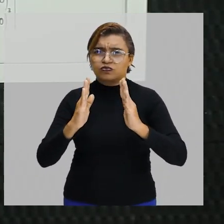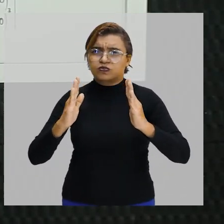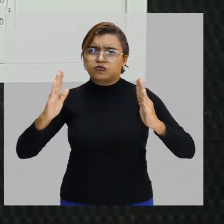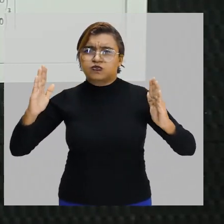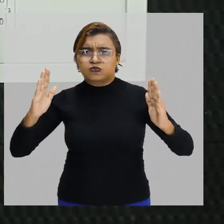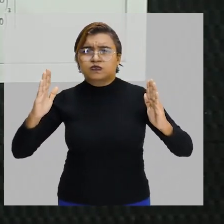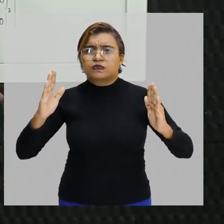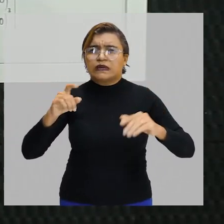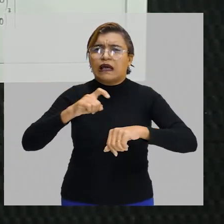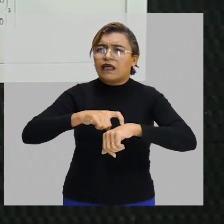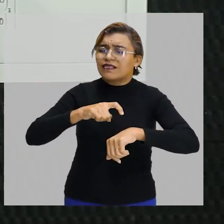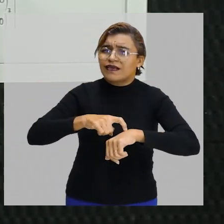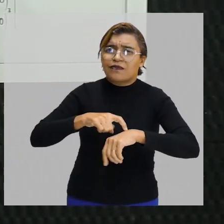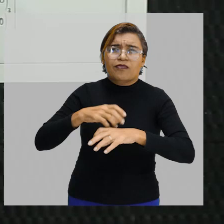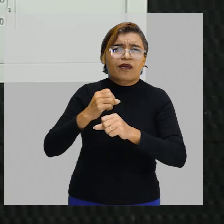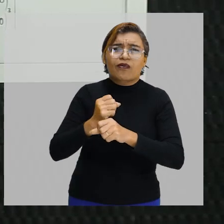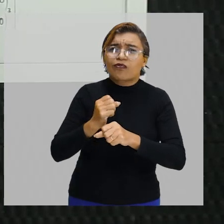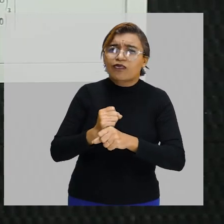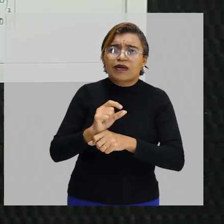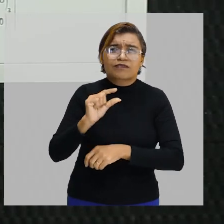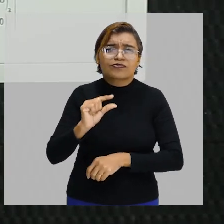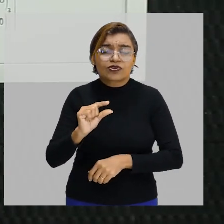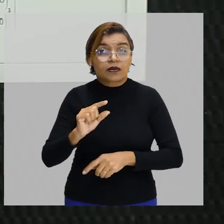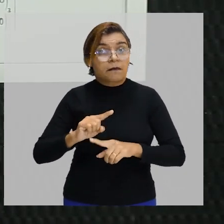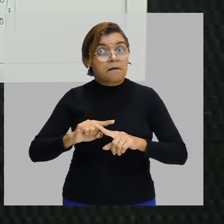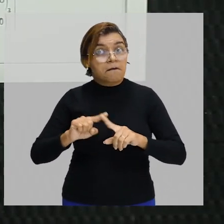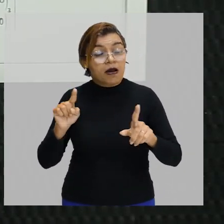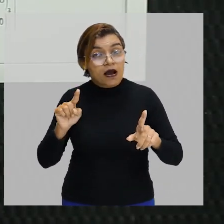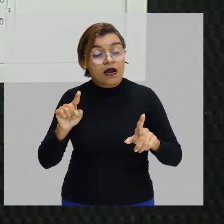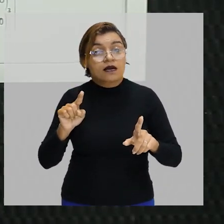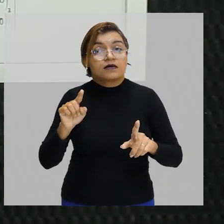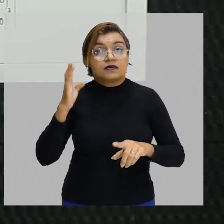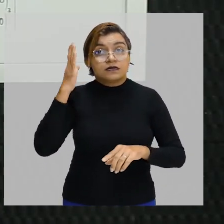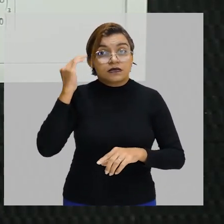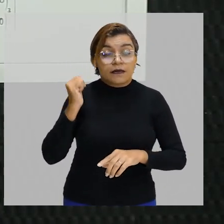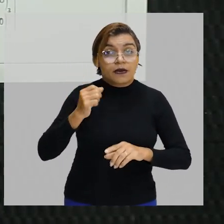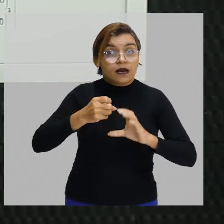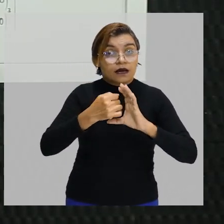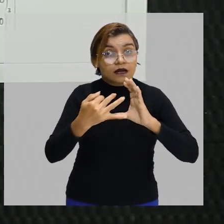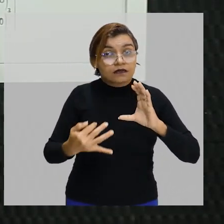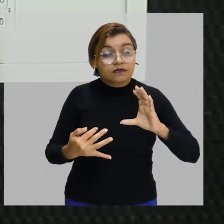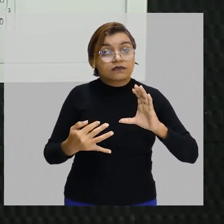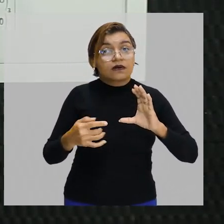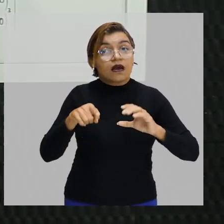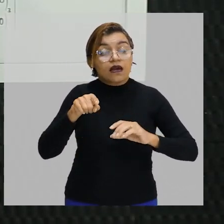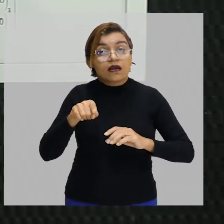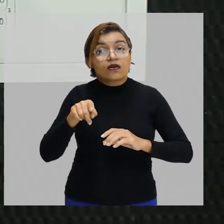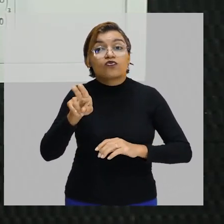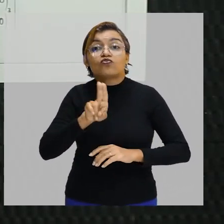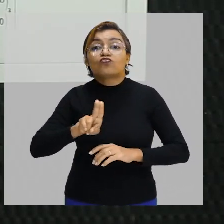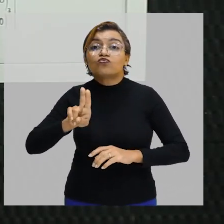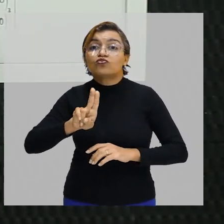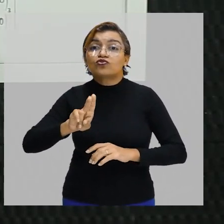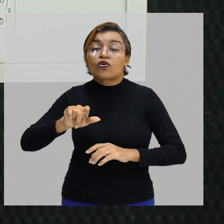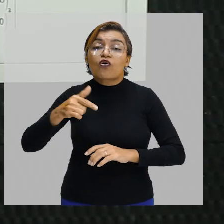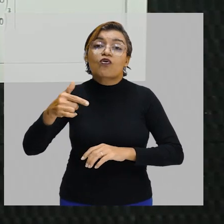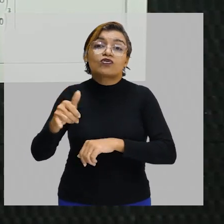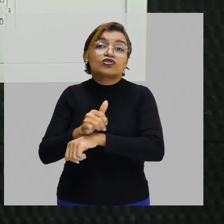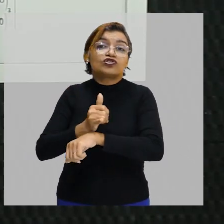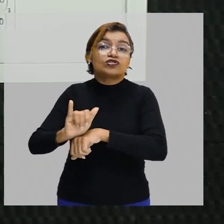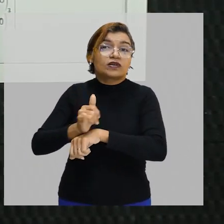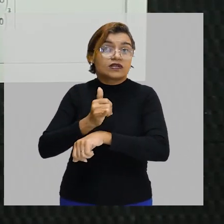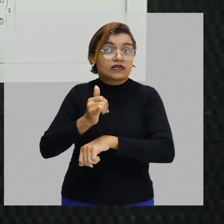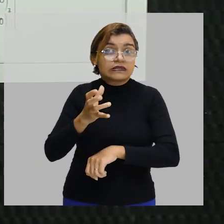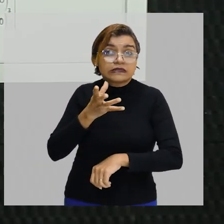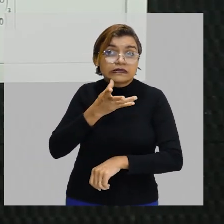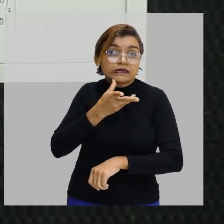calcular, não foi possível calcular. Mas ao invés de saber a propriedade, ele fez um caminho um pouco mais